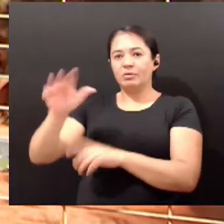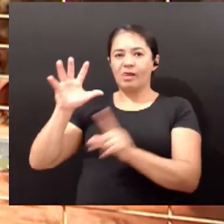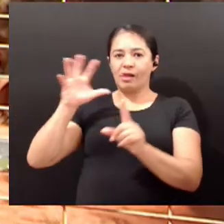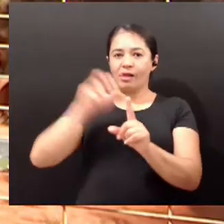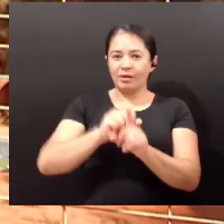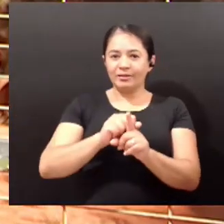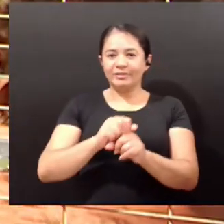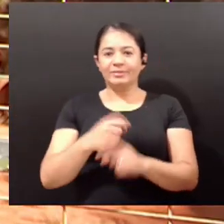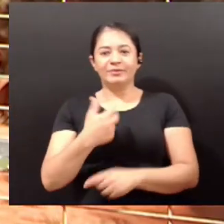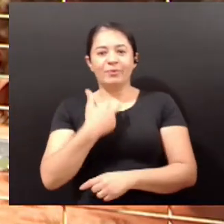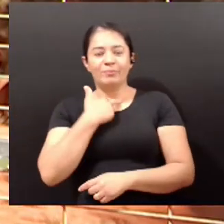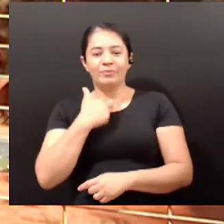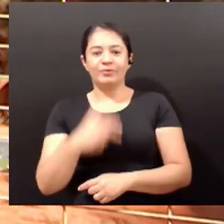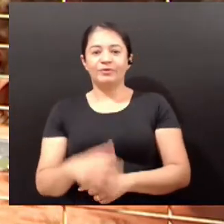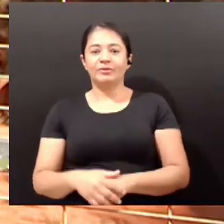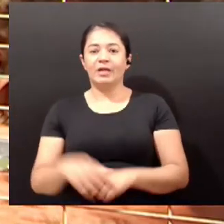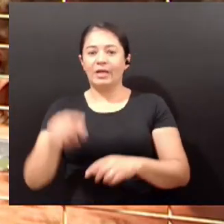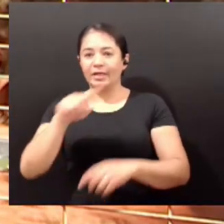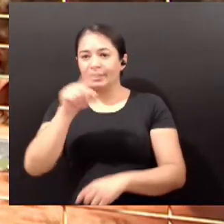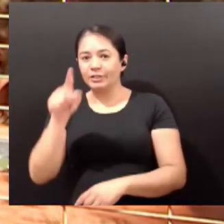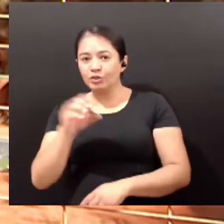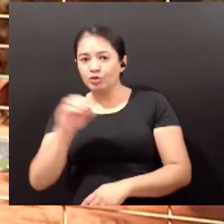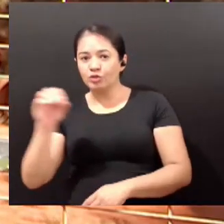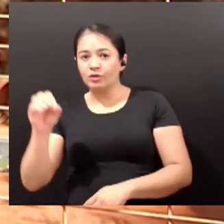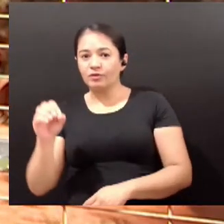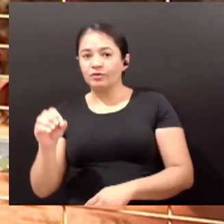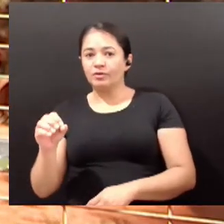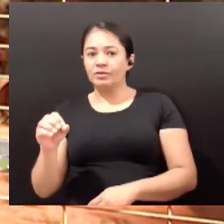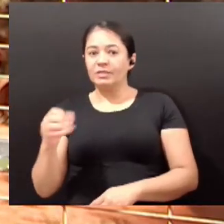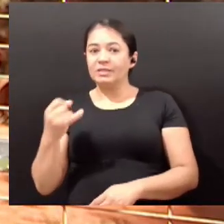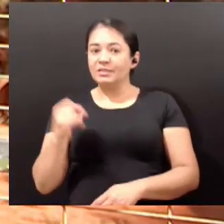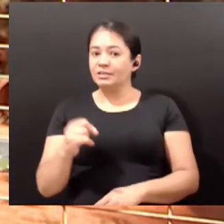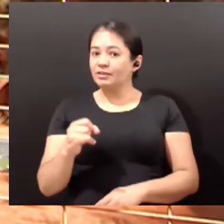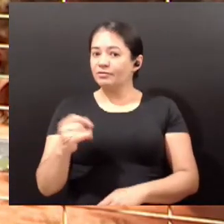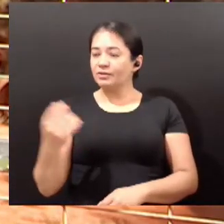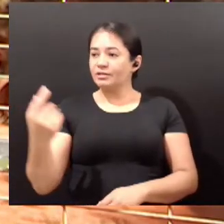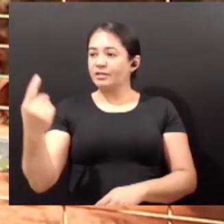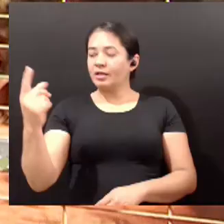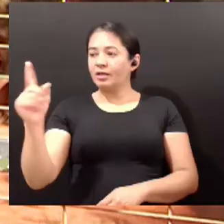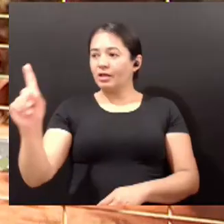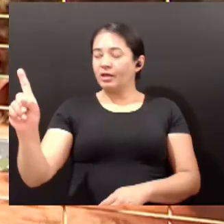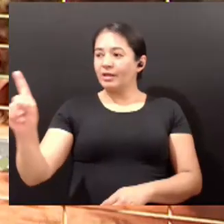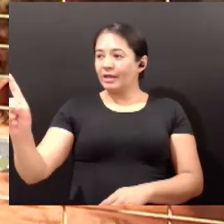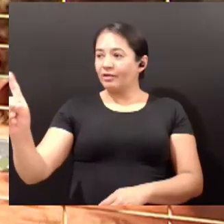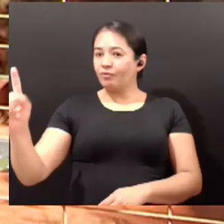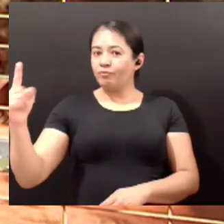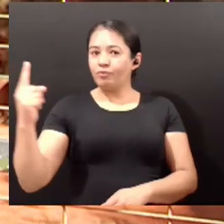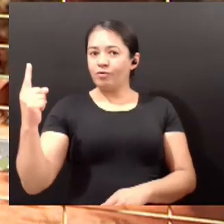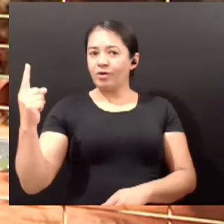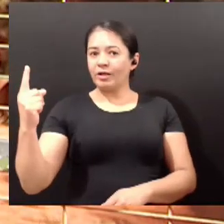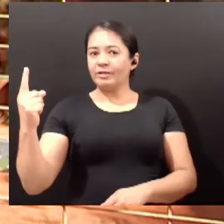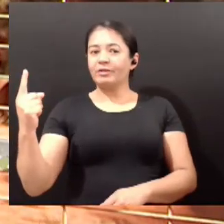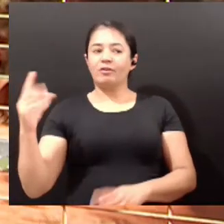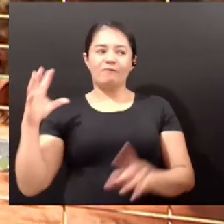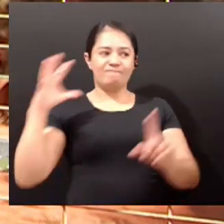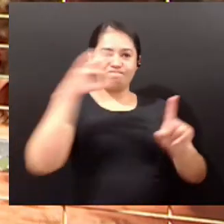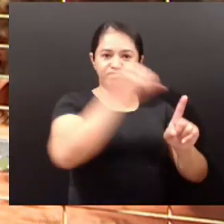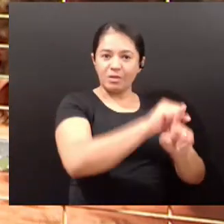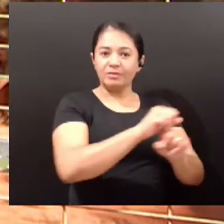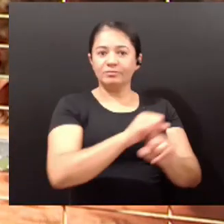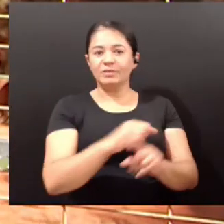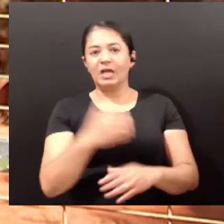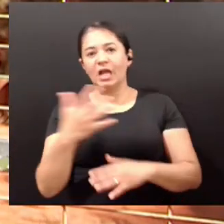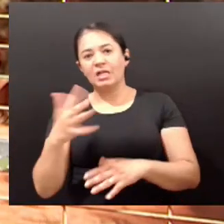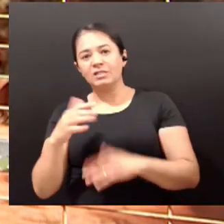próprio zoológico, se você tá andando, você vira de costa, o bicho vem que vem na tela, né? Às vezes até para brincar. E gato faz isso